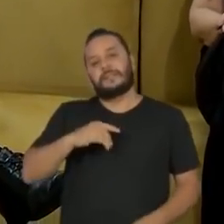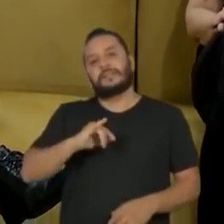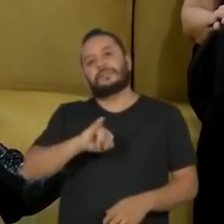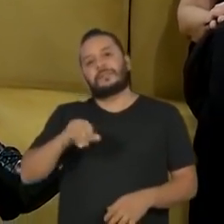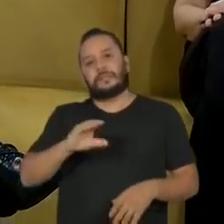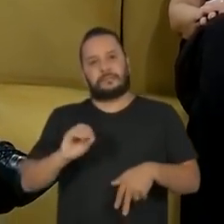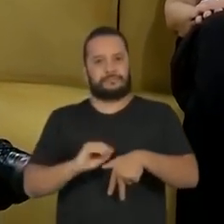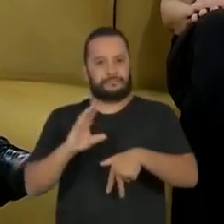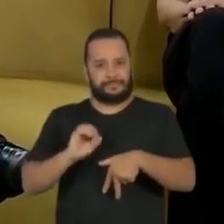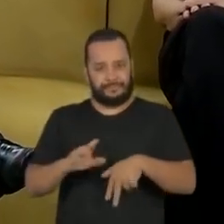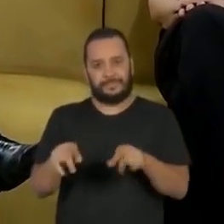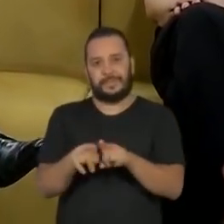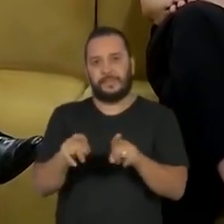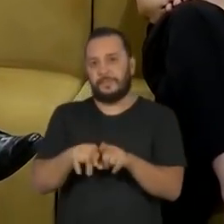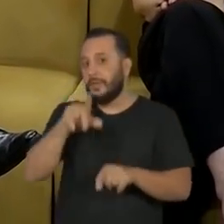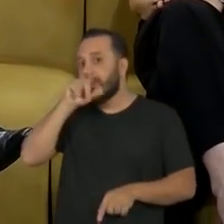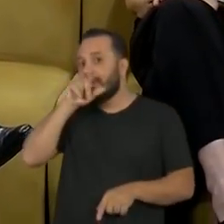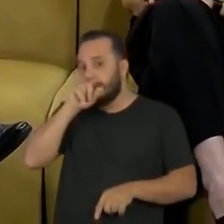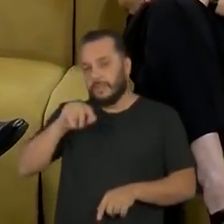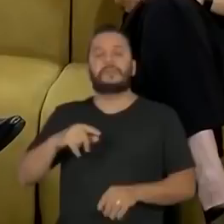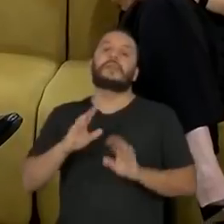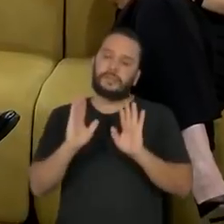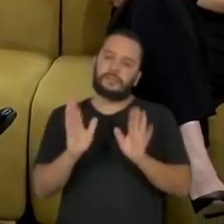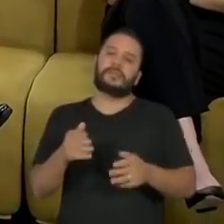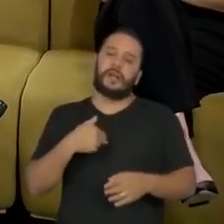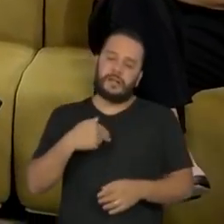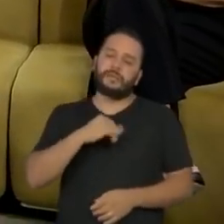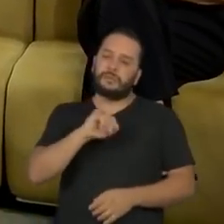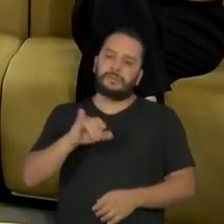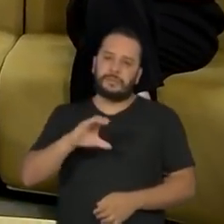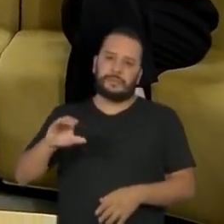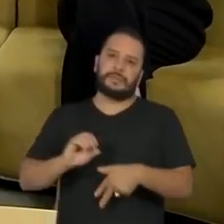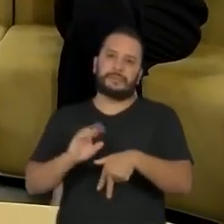Cultura, no Twitter, @jornal_cultura e também no YouTube,